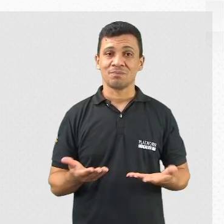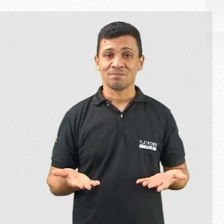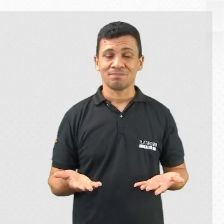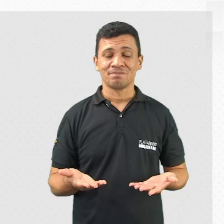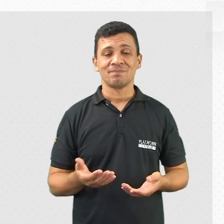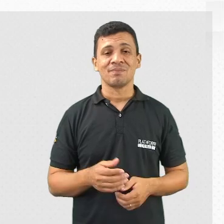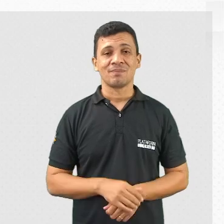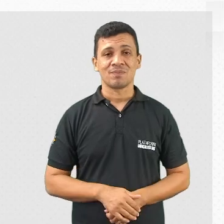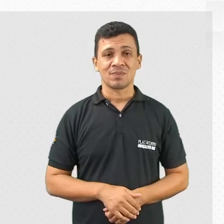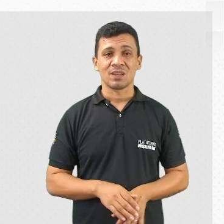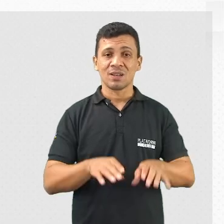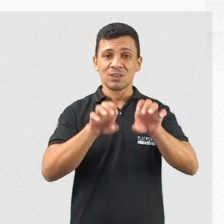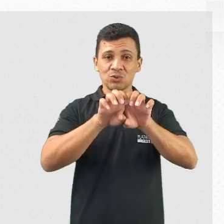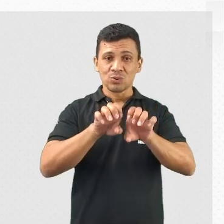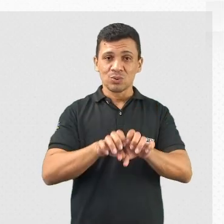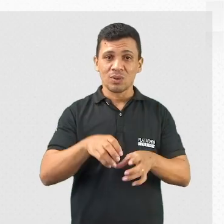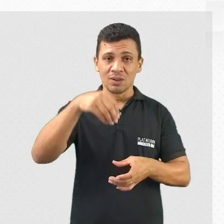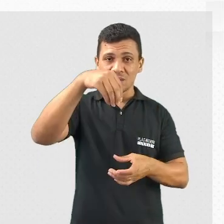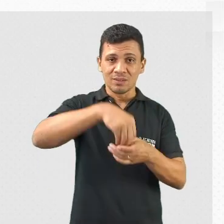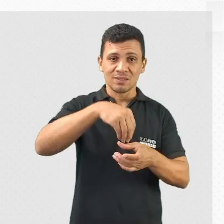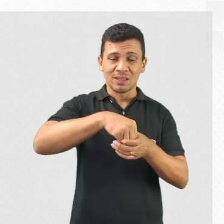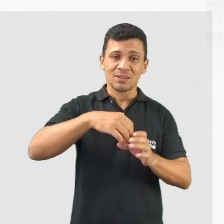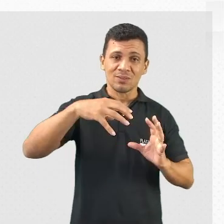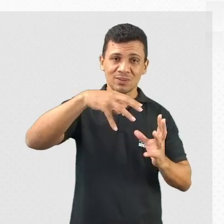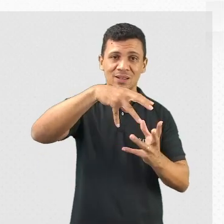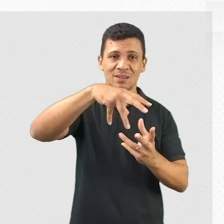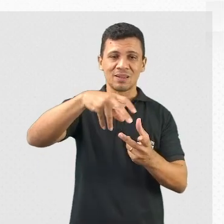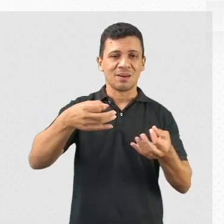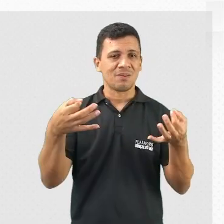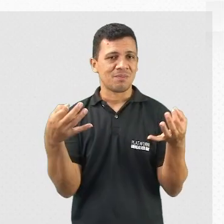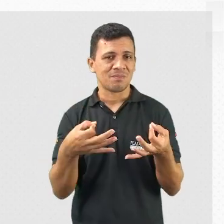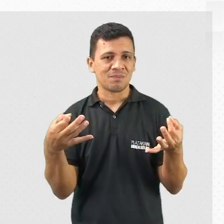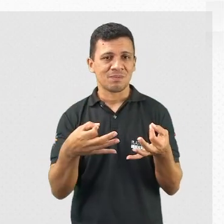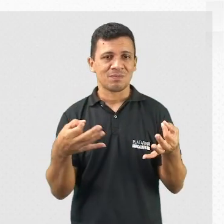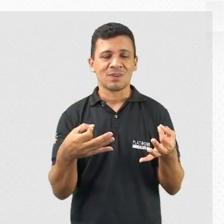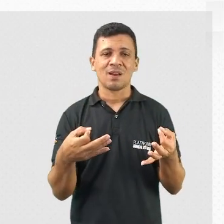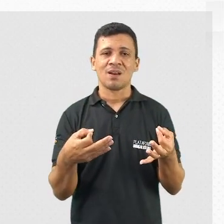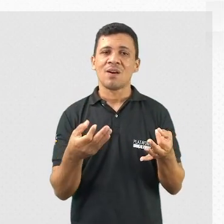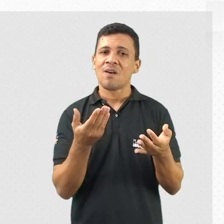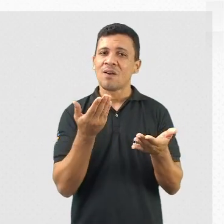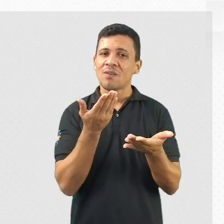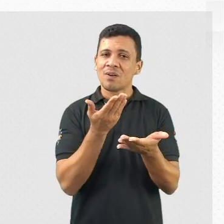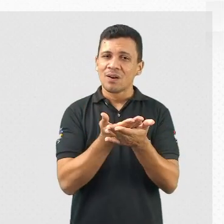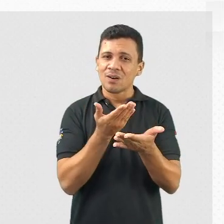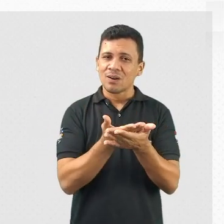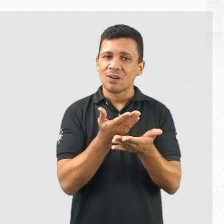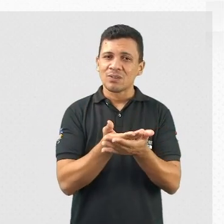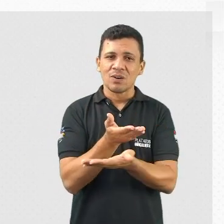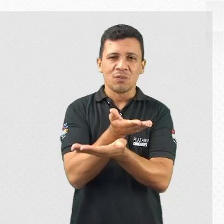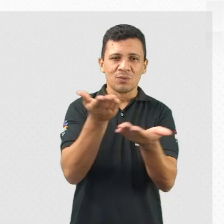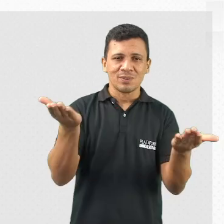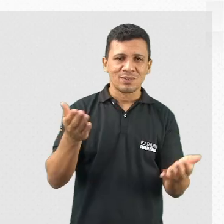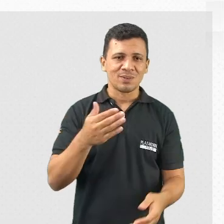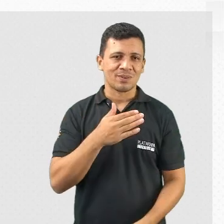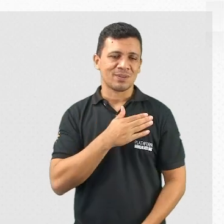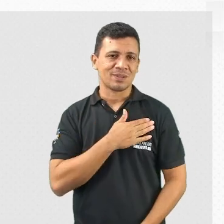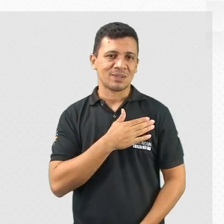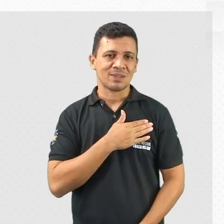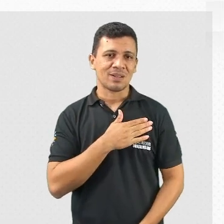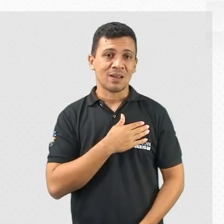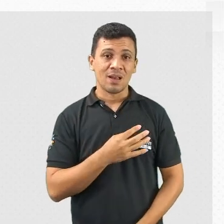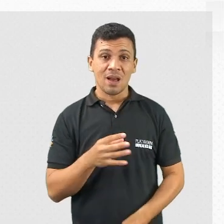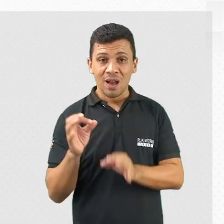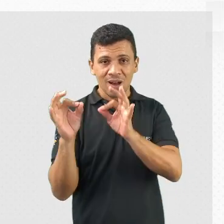gente. Estrutura interna da Terra, show de bola, finalizando, tá certo? Espero que tenham gostado e não esqueçam de